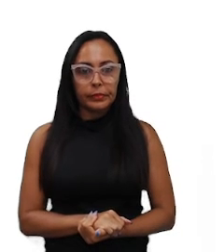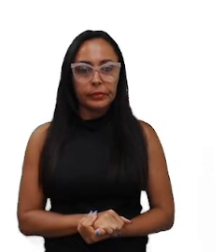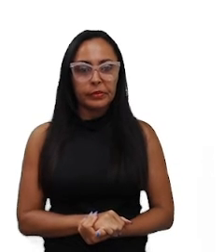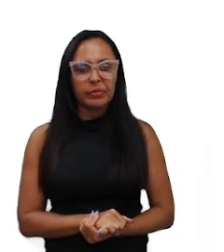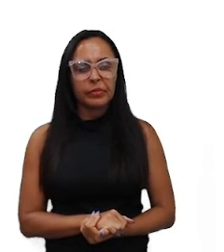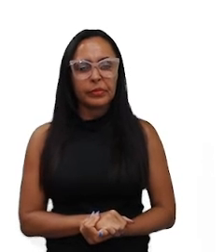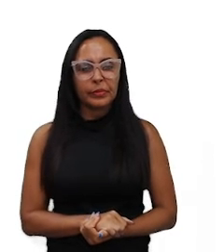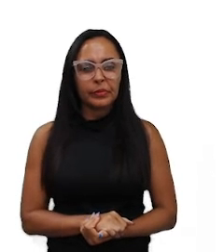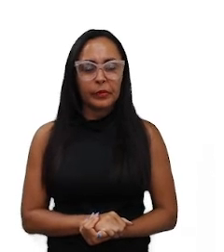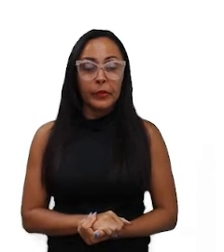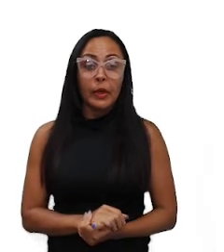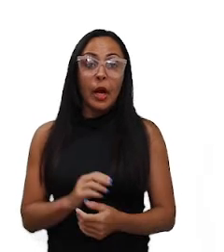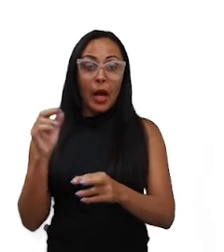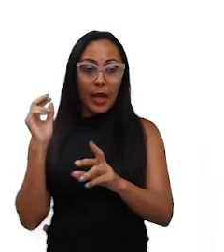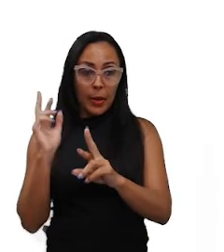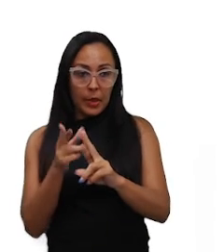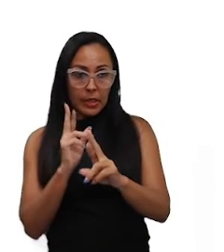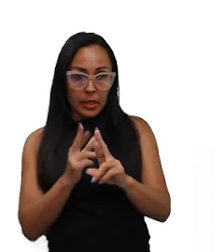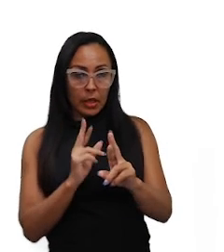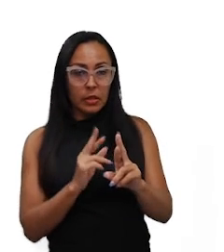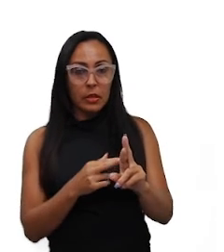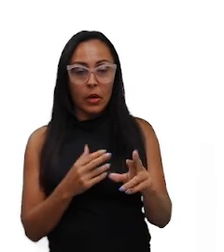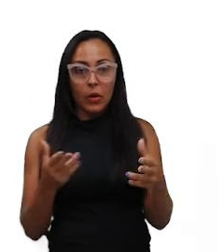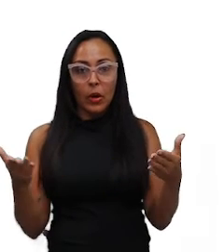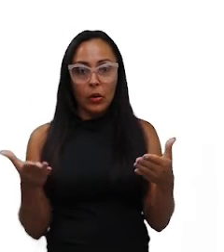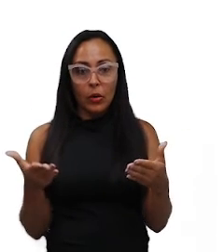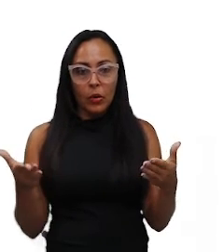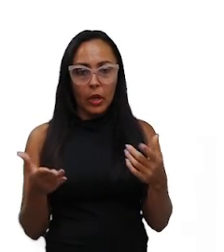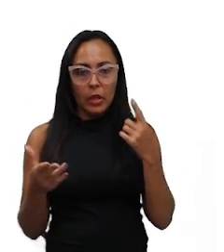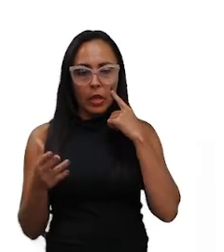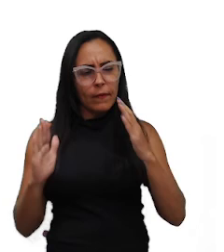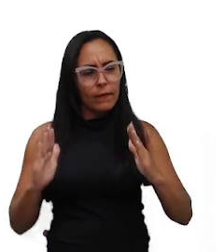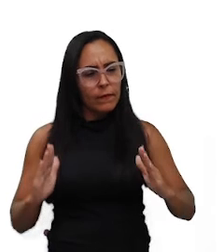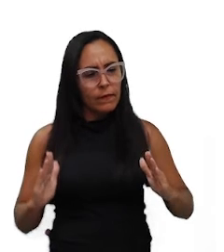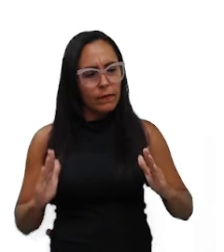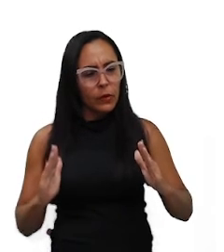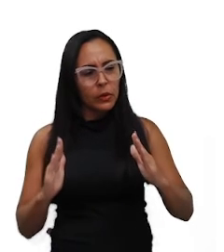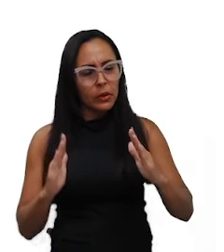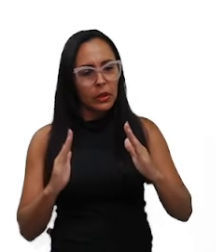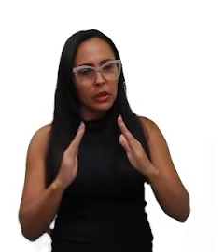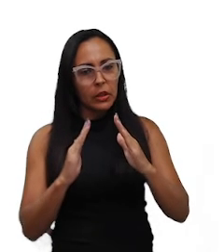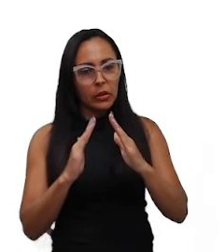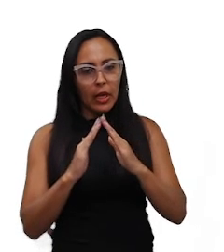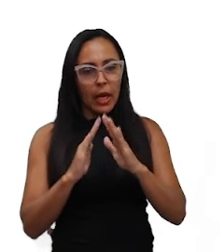Concluindo a representação do piso, ele está afunilando, né, essa sensação